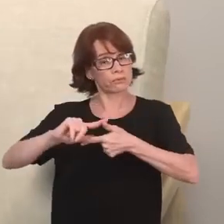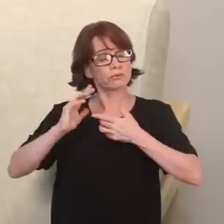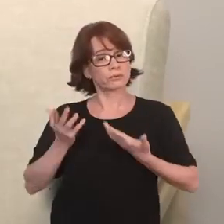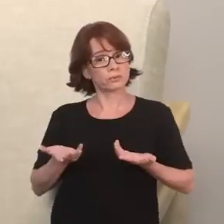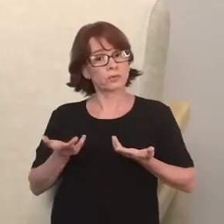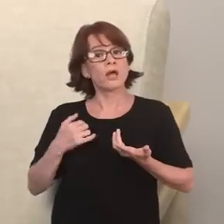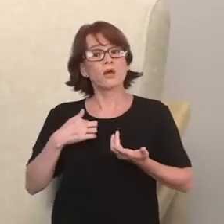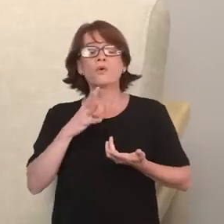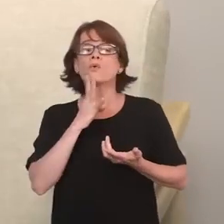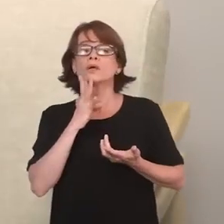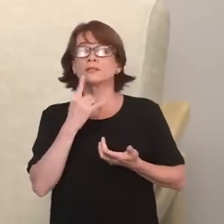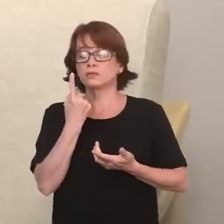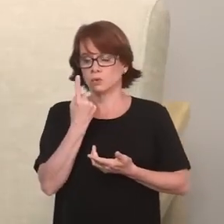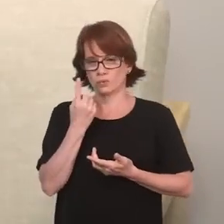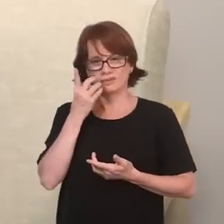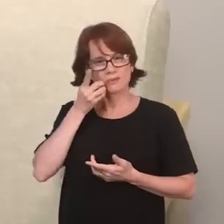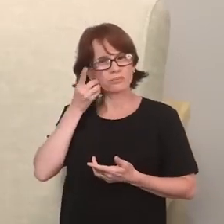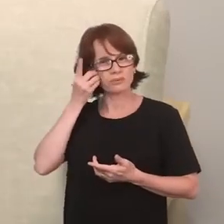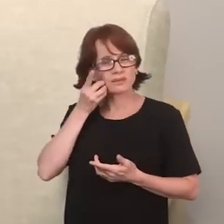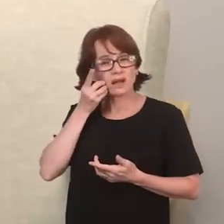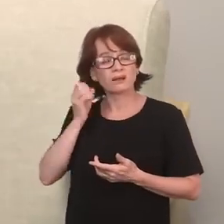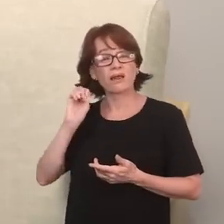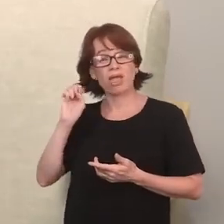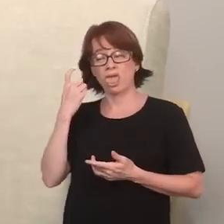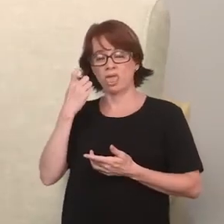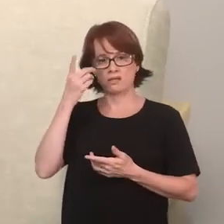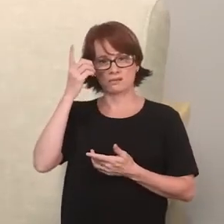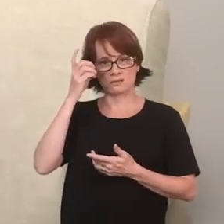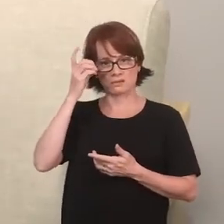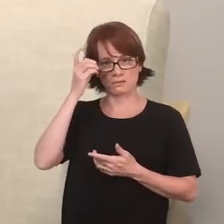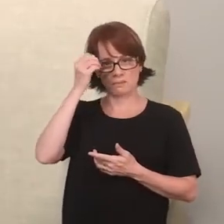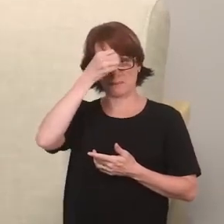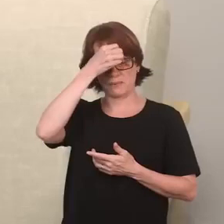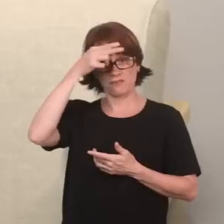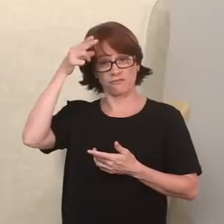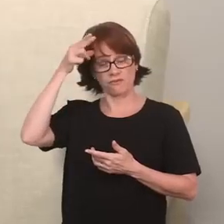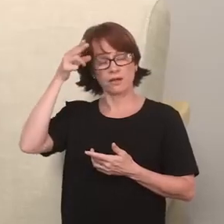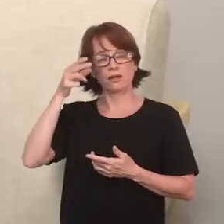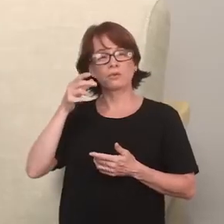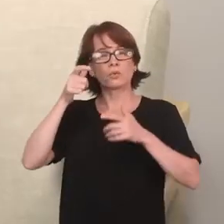que eu conheci quando ele era prefeito de Ariquemes.